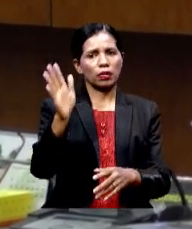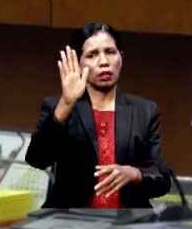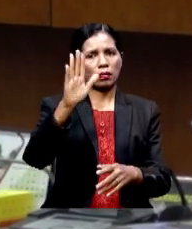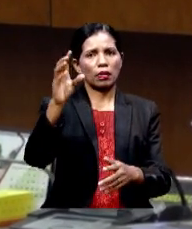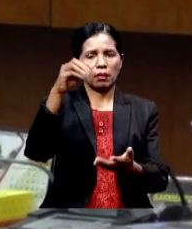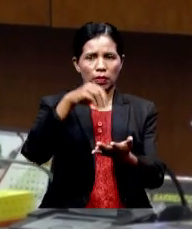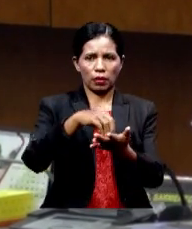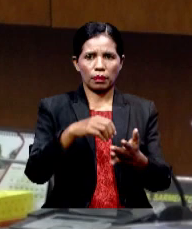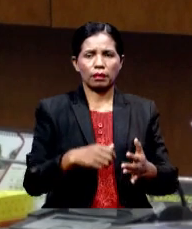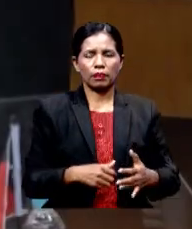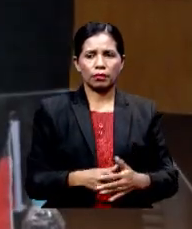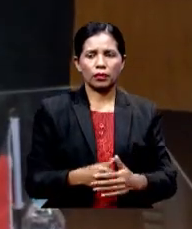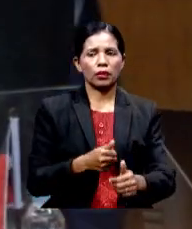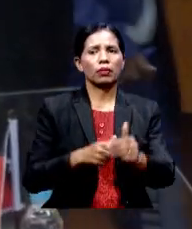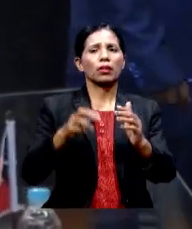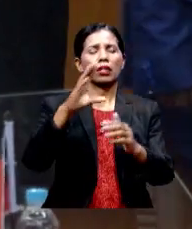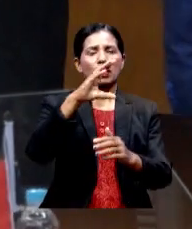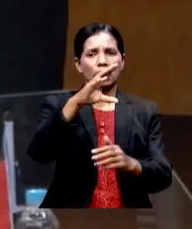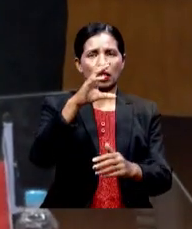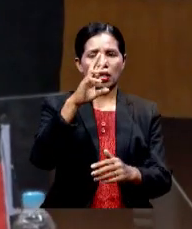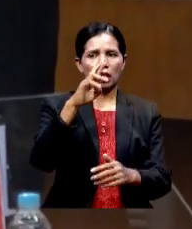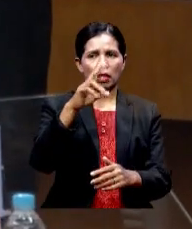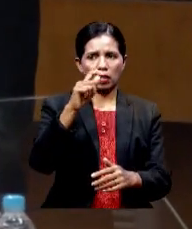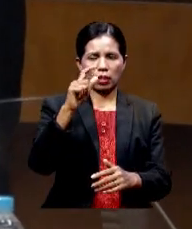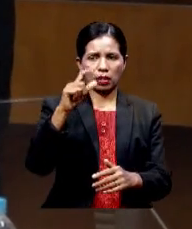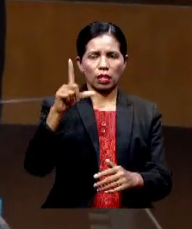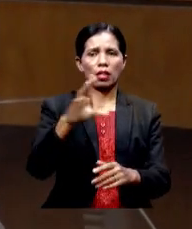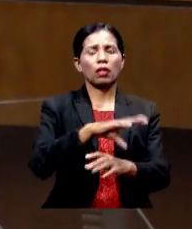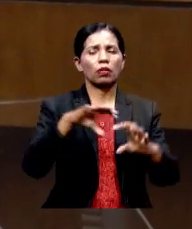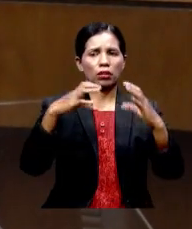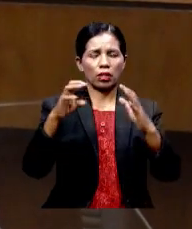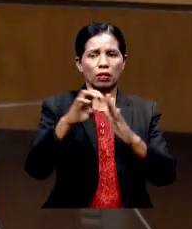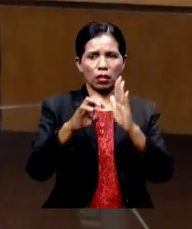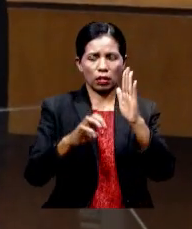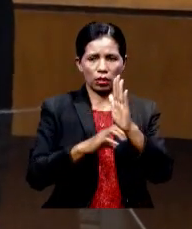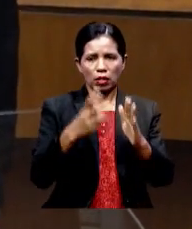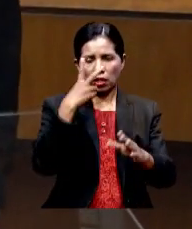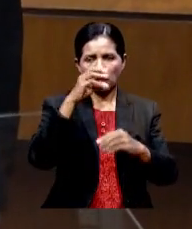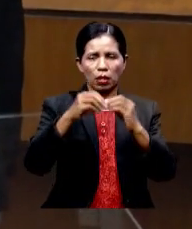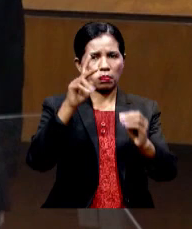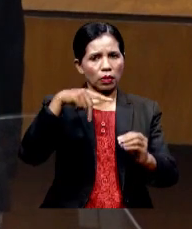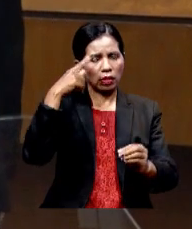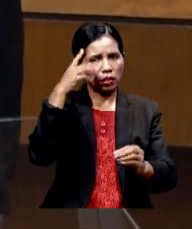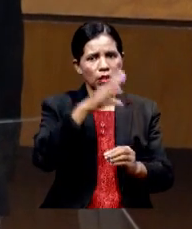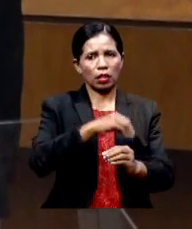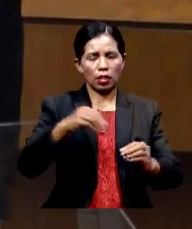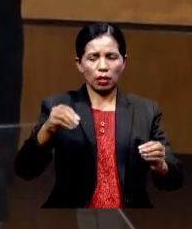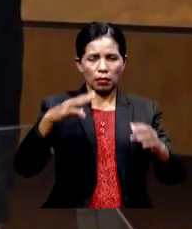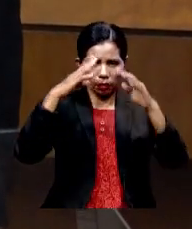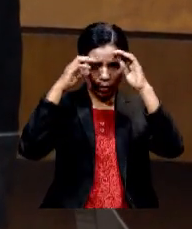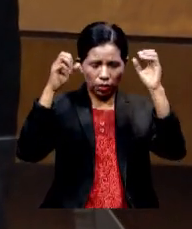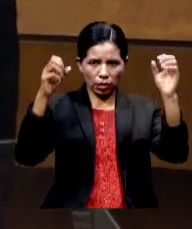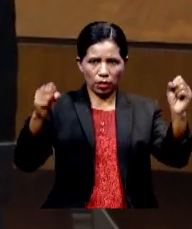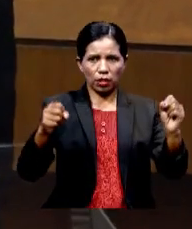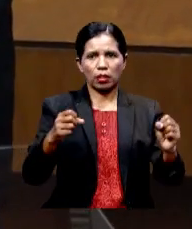presente. Tuir Constituição RDTL, artigo 100, Conselho Estado, mac órgão consulta política, Presidente da República, nebe